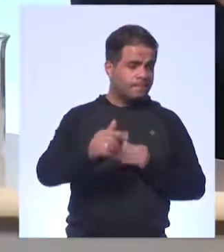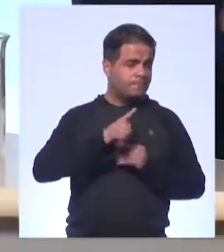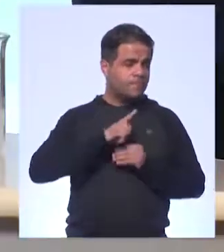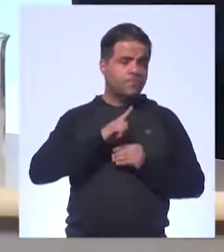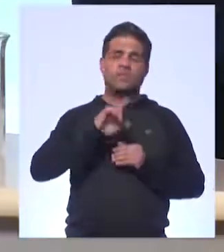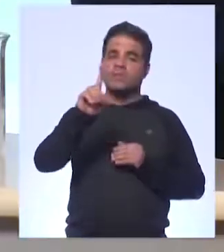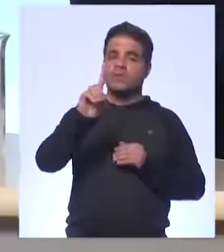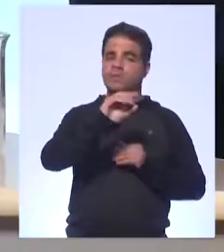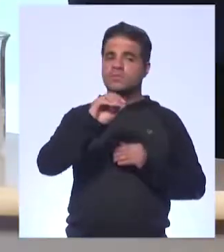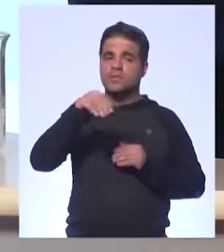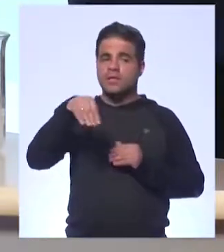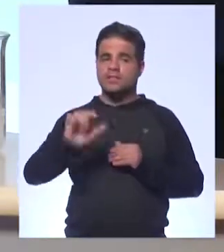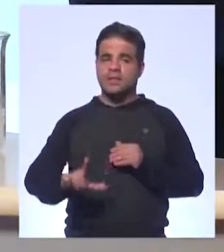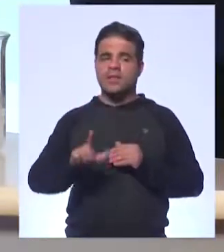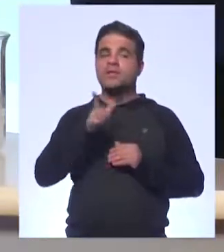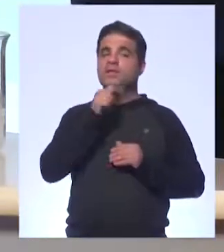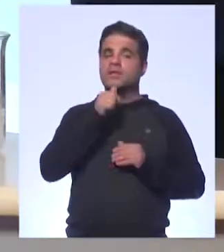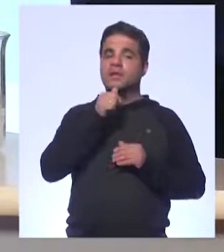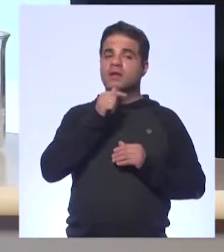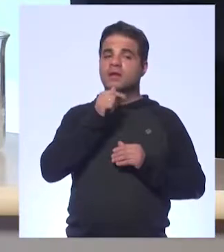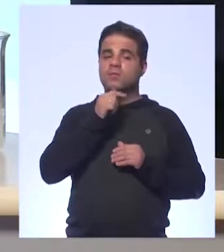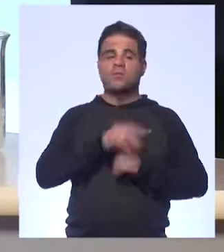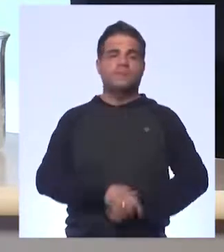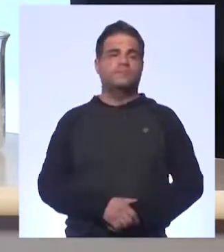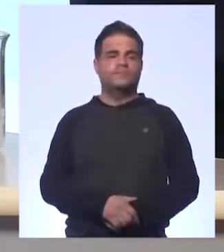100 ml de água.